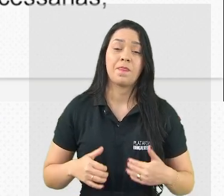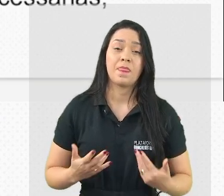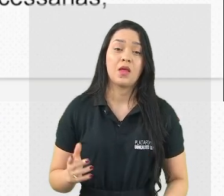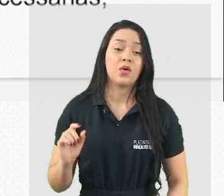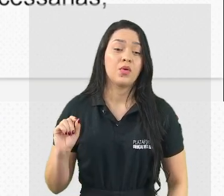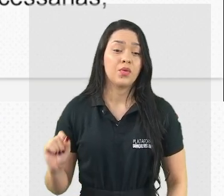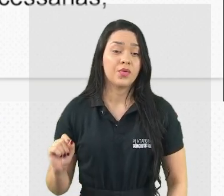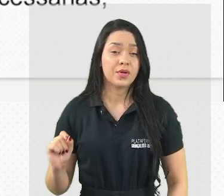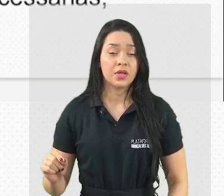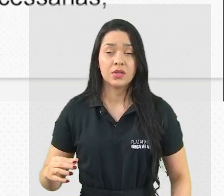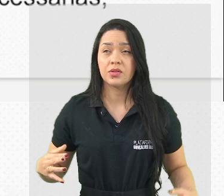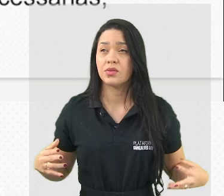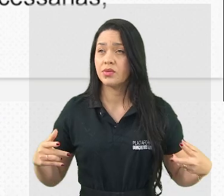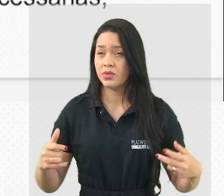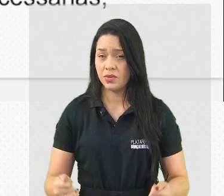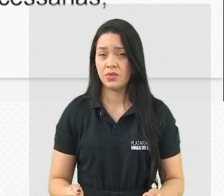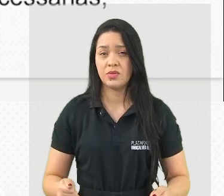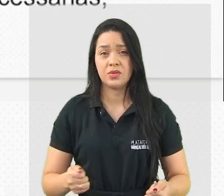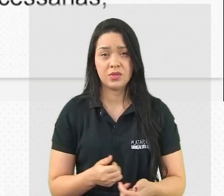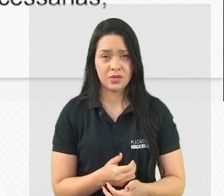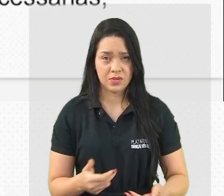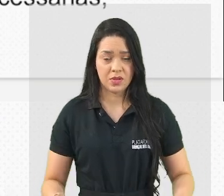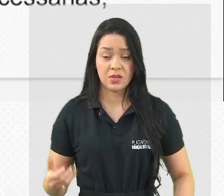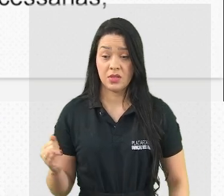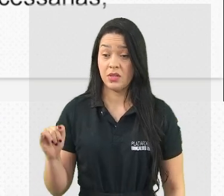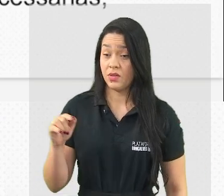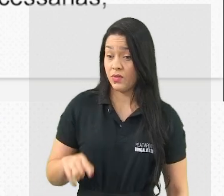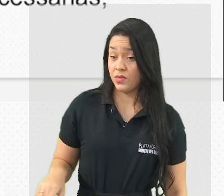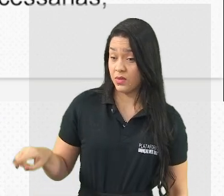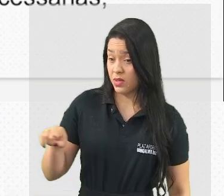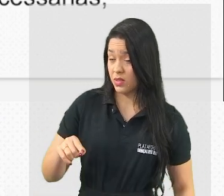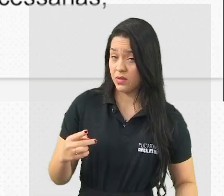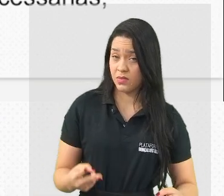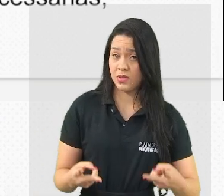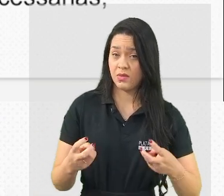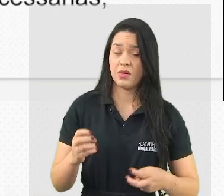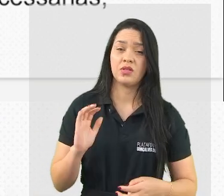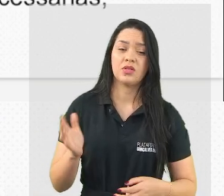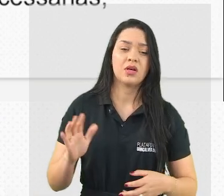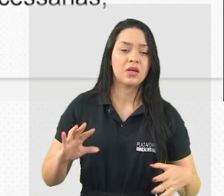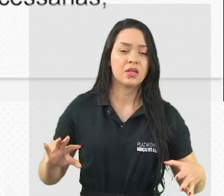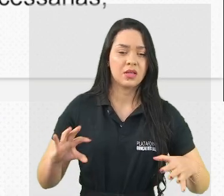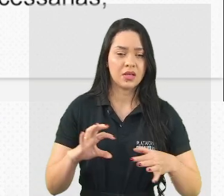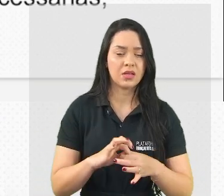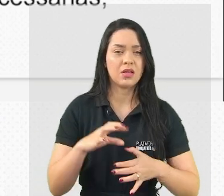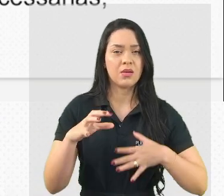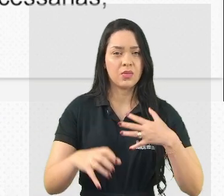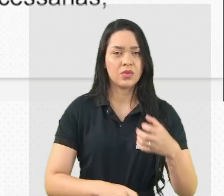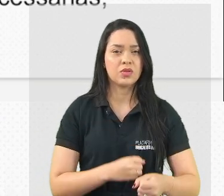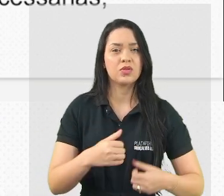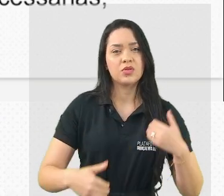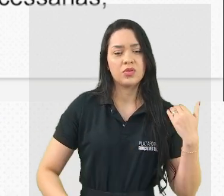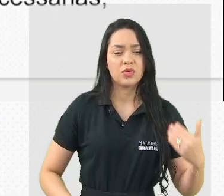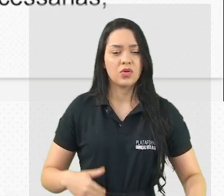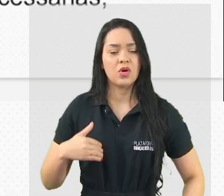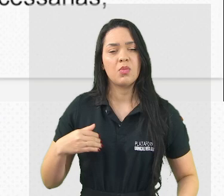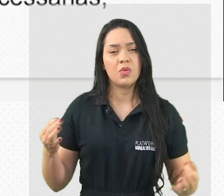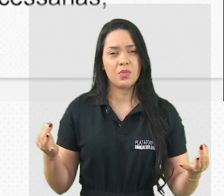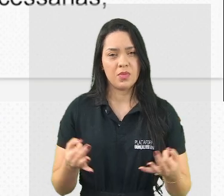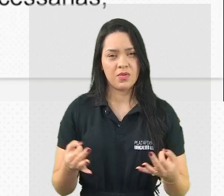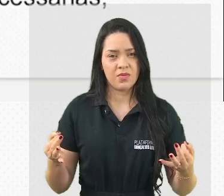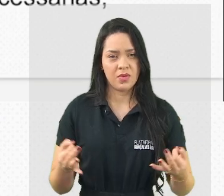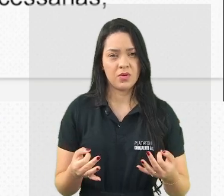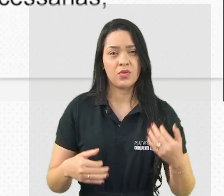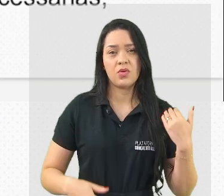Então, todos esses distúrbios alimentares, se vocês perceberem, eles estão diretamente ligados à busca de um corpo perfeito, em busca de um